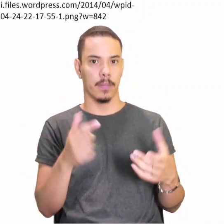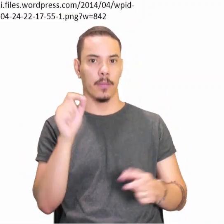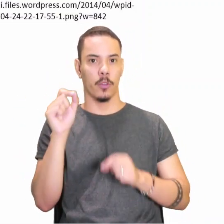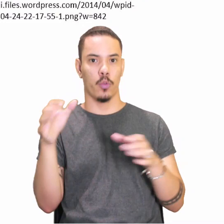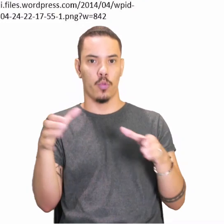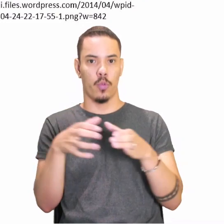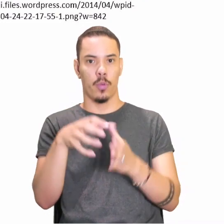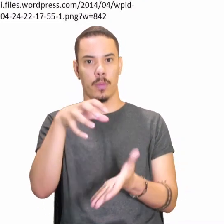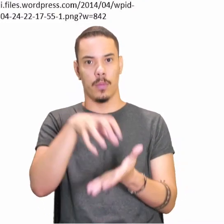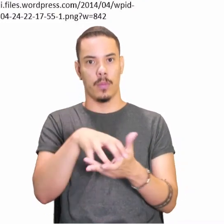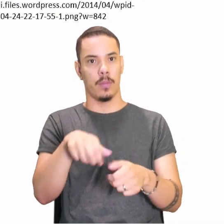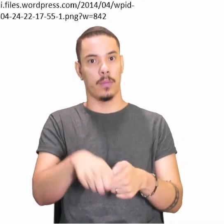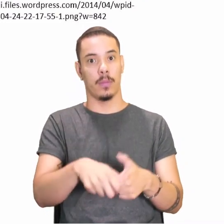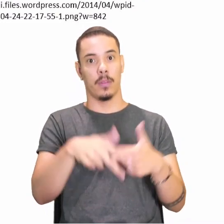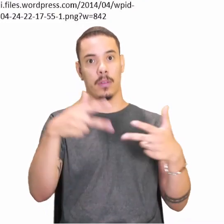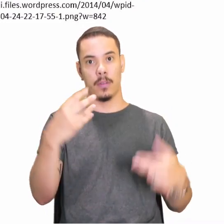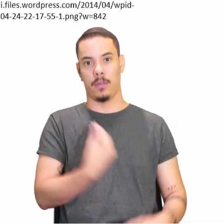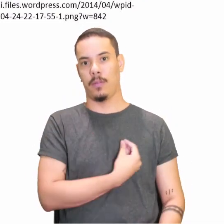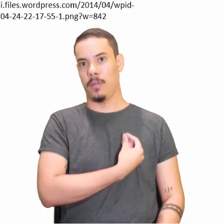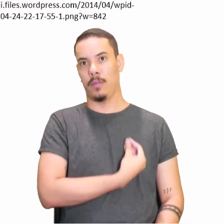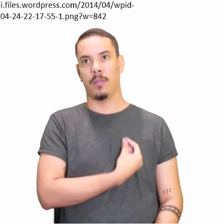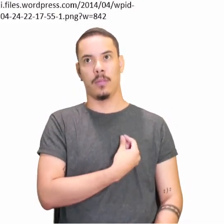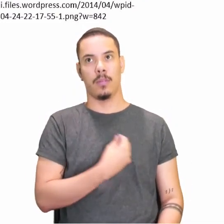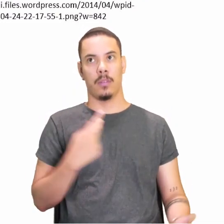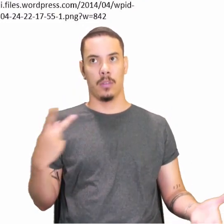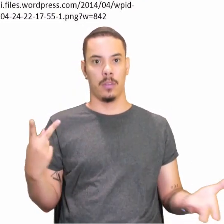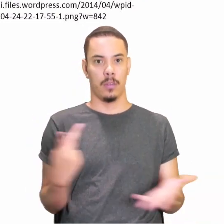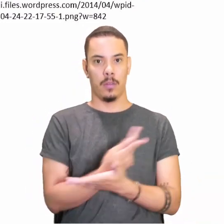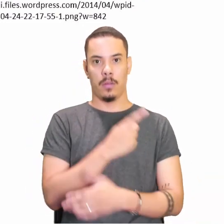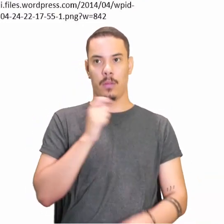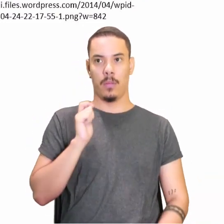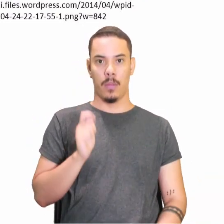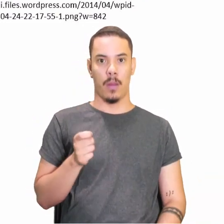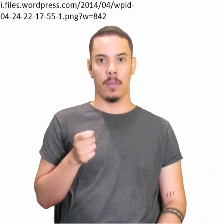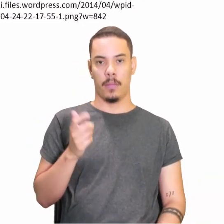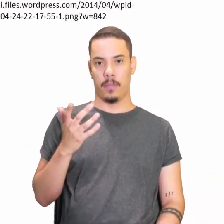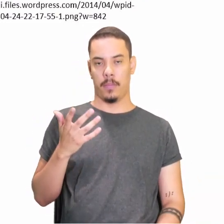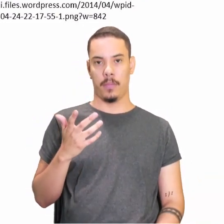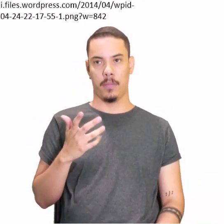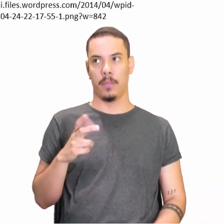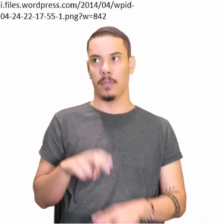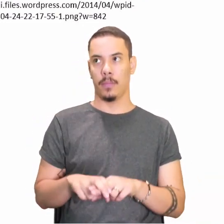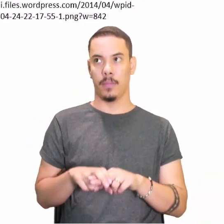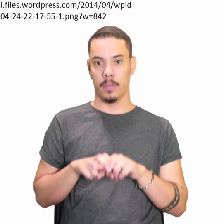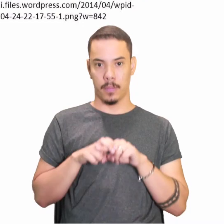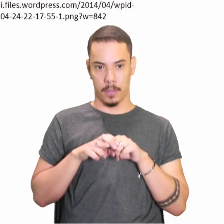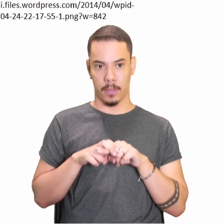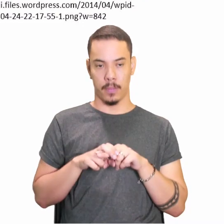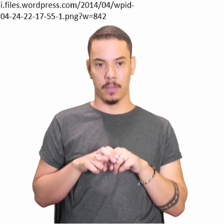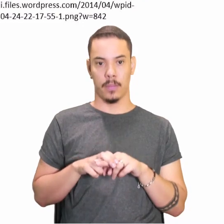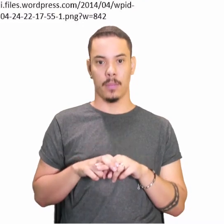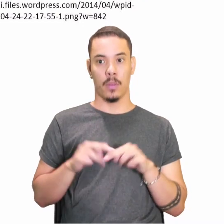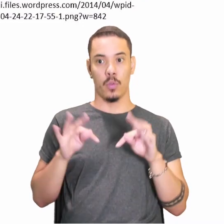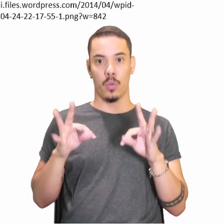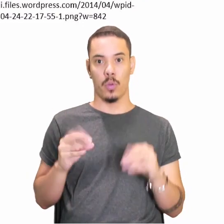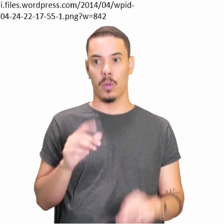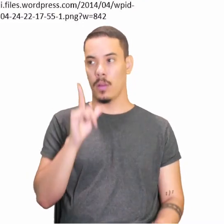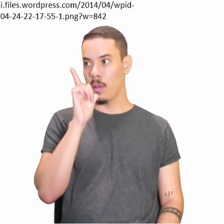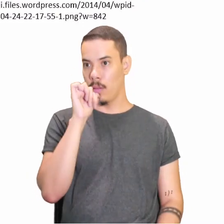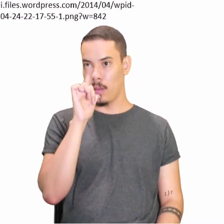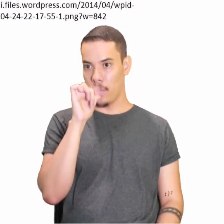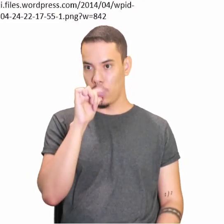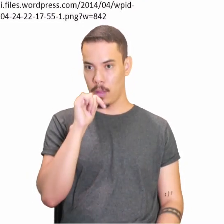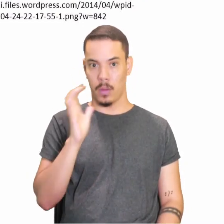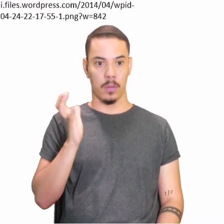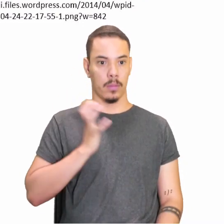aldeia onde eles vivem é amaldiçoada por uma feiticeira, Carabá, que tirou toda a água e